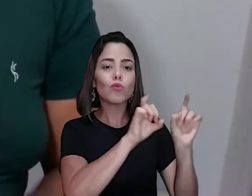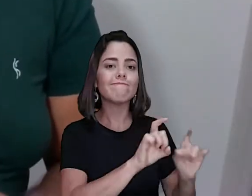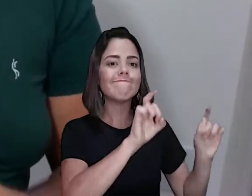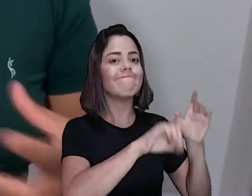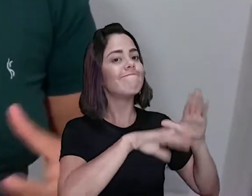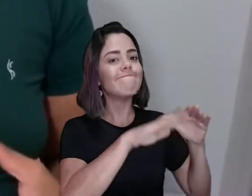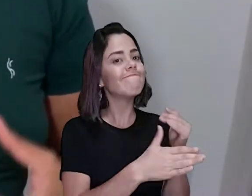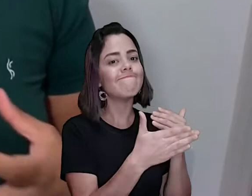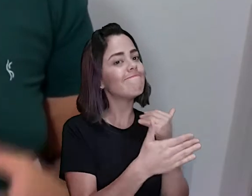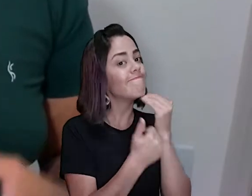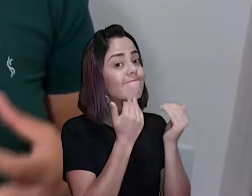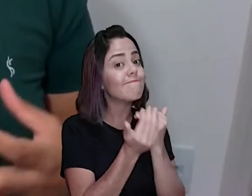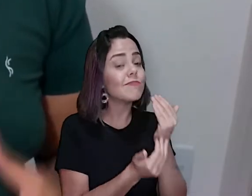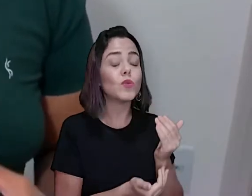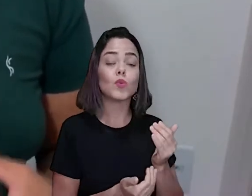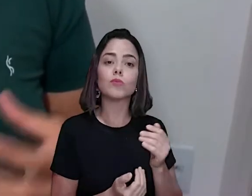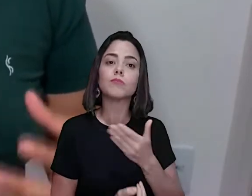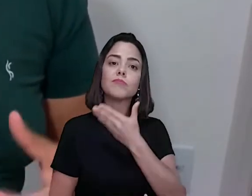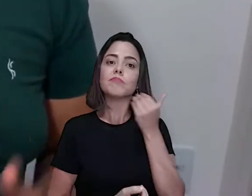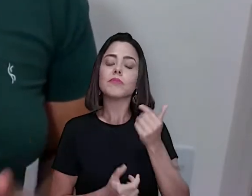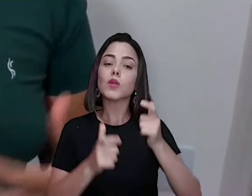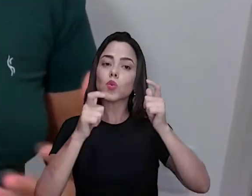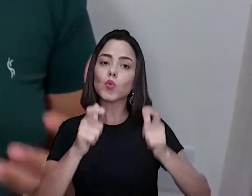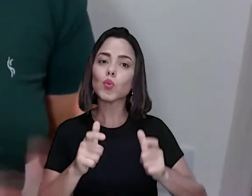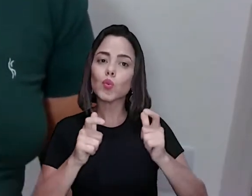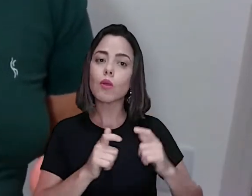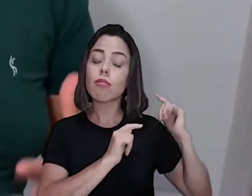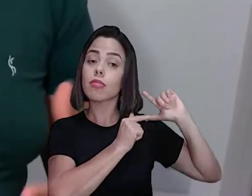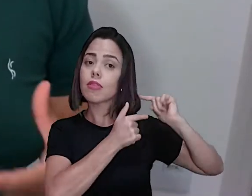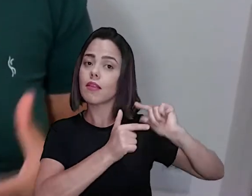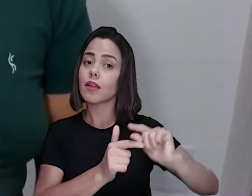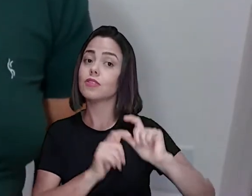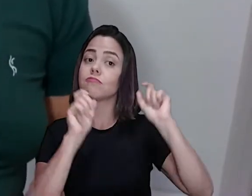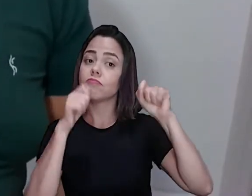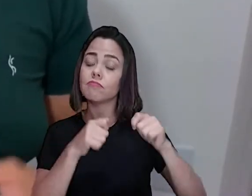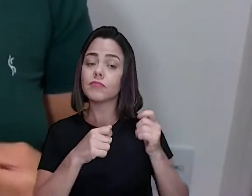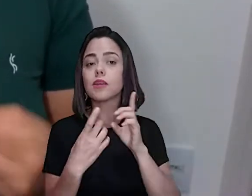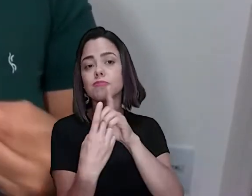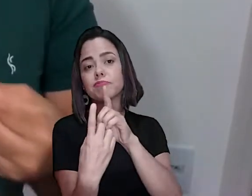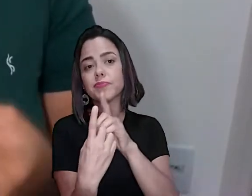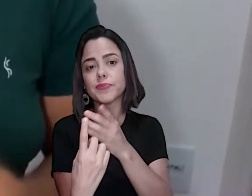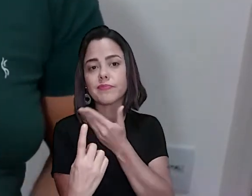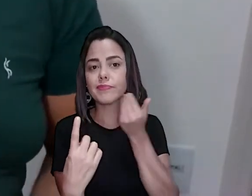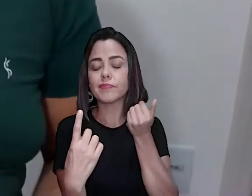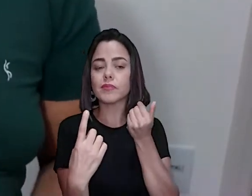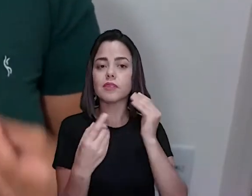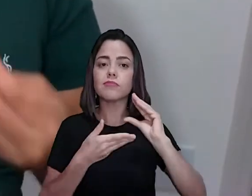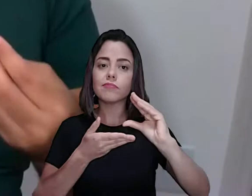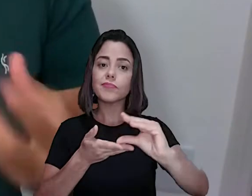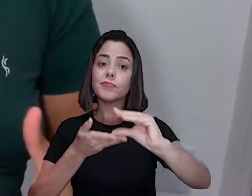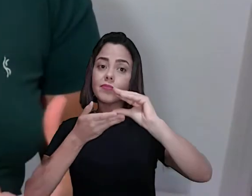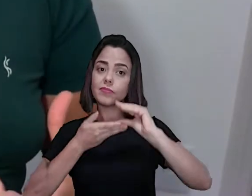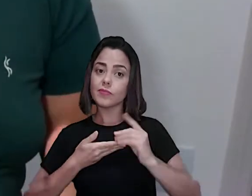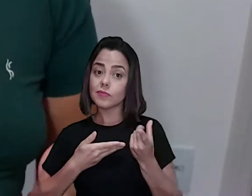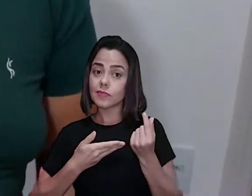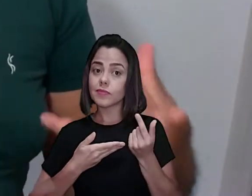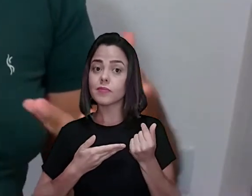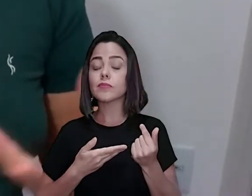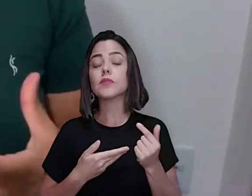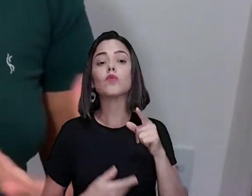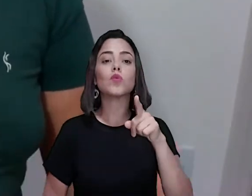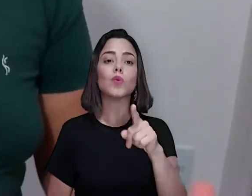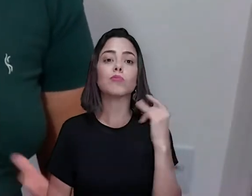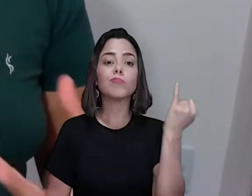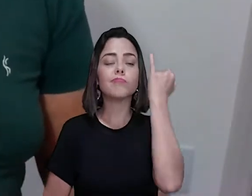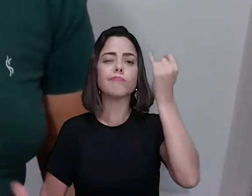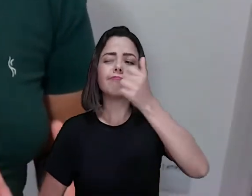para você. Talvez um banco físico, um banco tradicional consiga te atender melhor nesse quesito. Então é muito importante